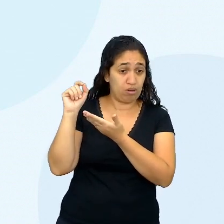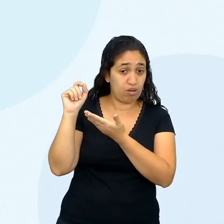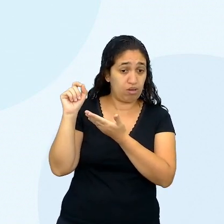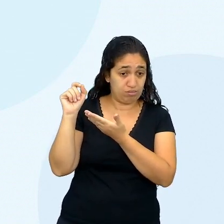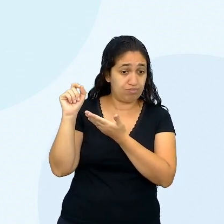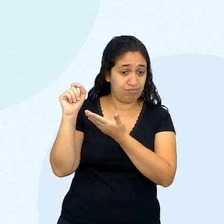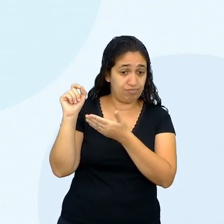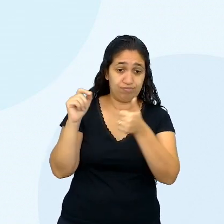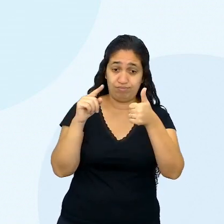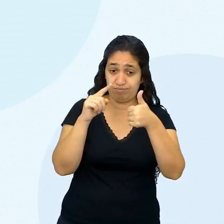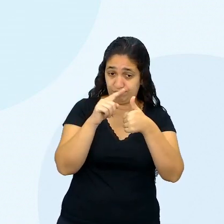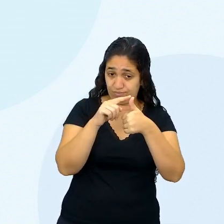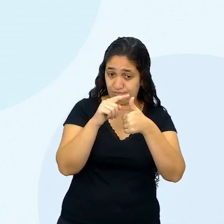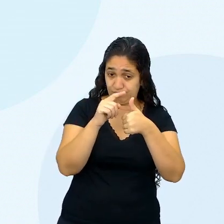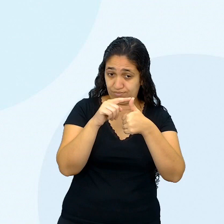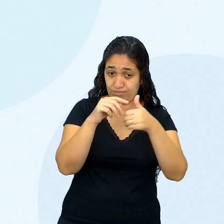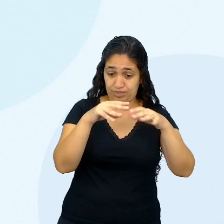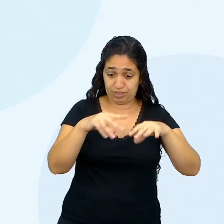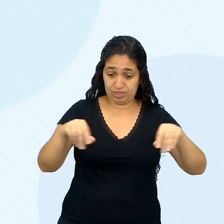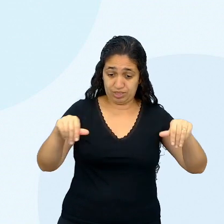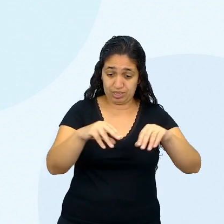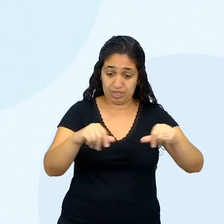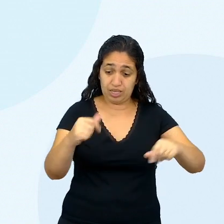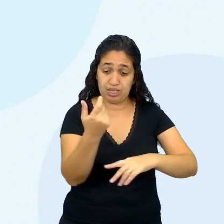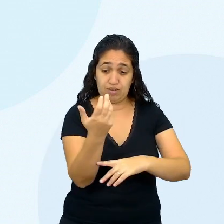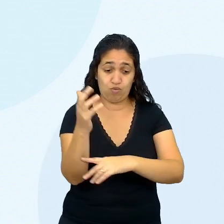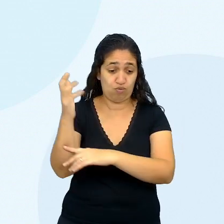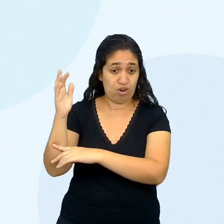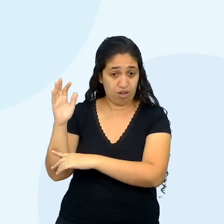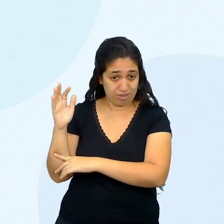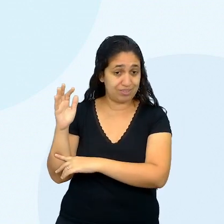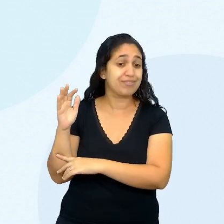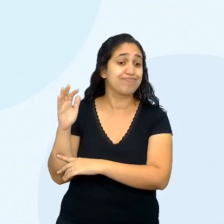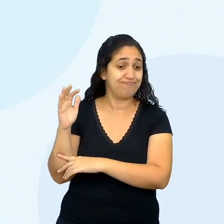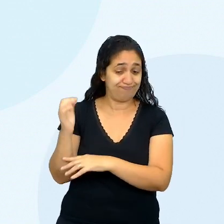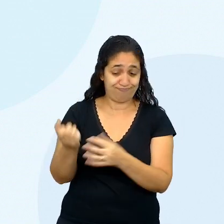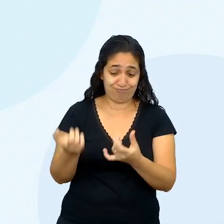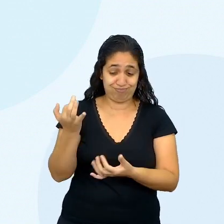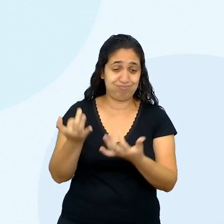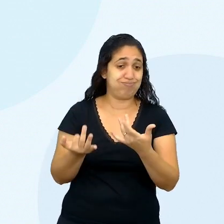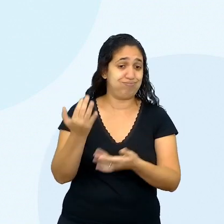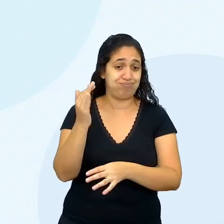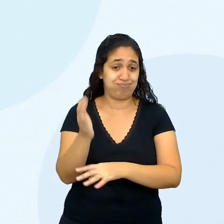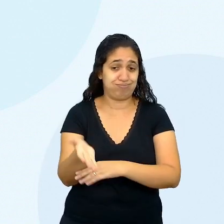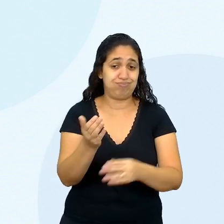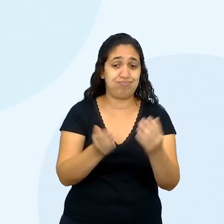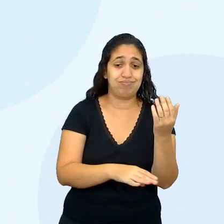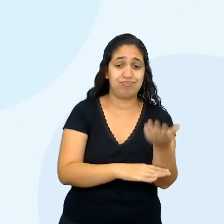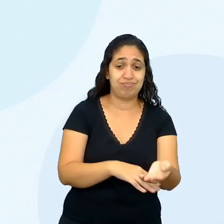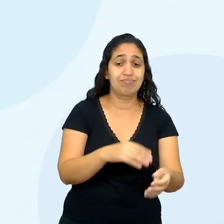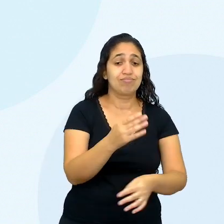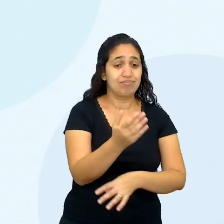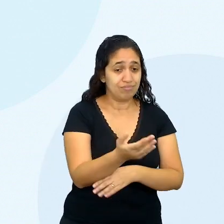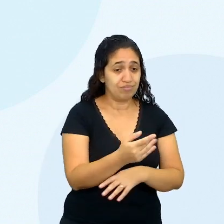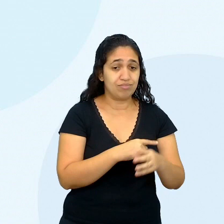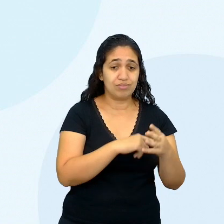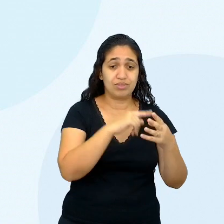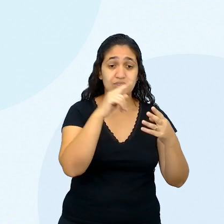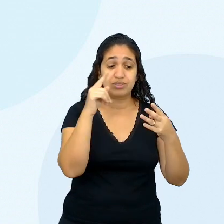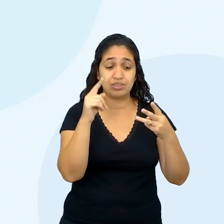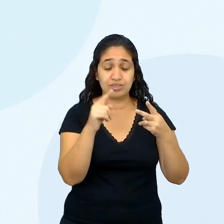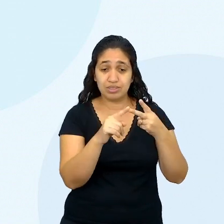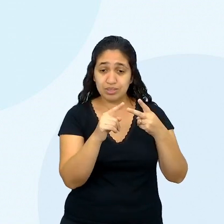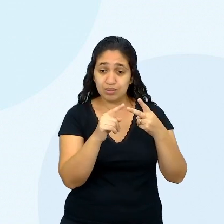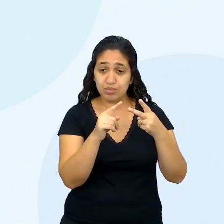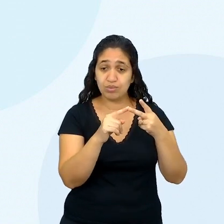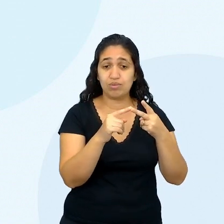pela mudança do uso da terra, derrubada e queimada de florestas, e nem tanto aí no caso, a agropecuária se manteve mais